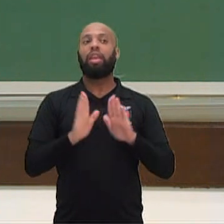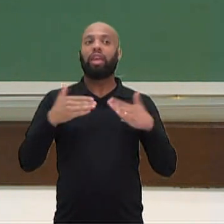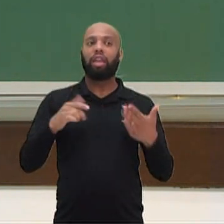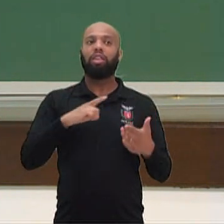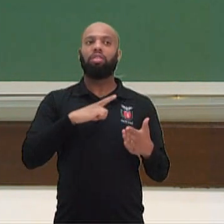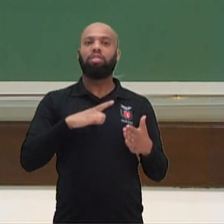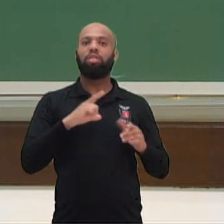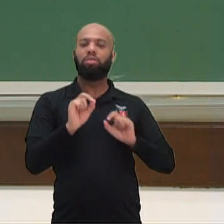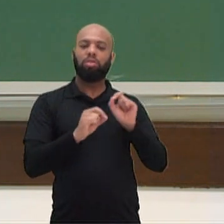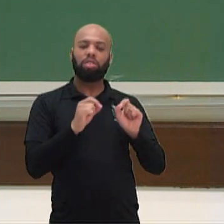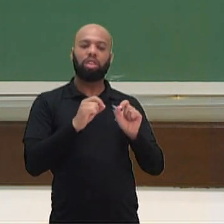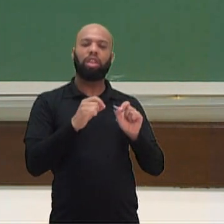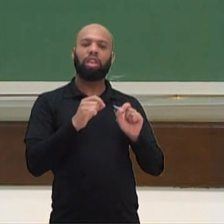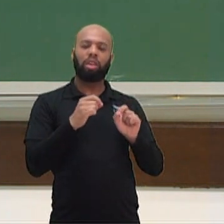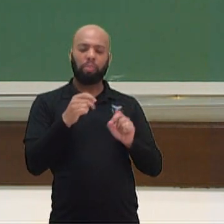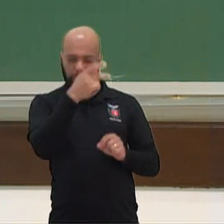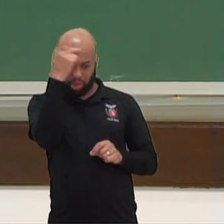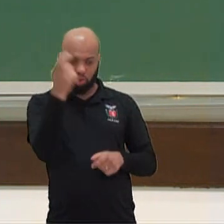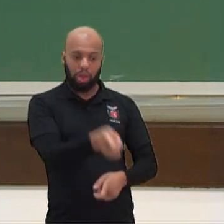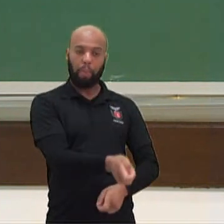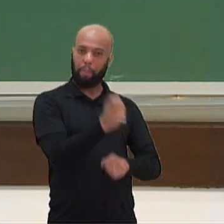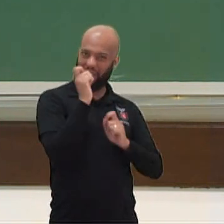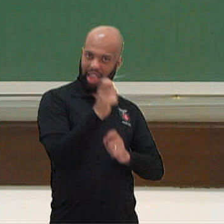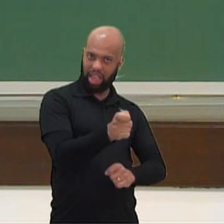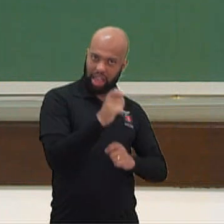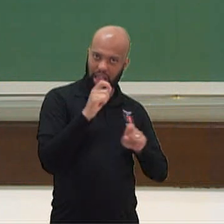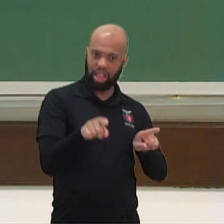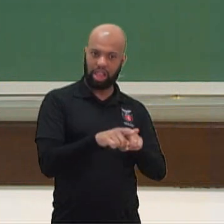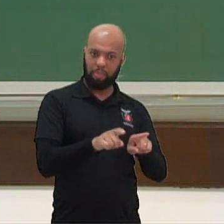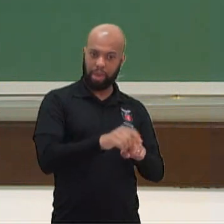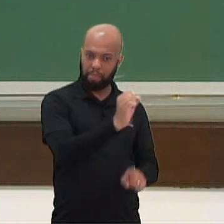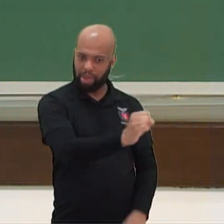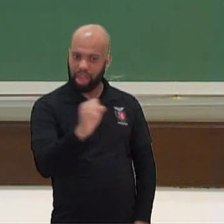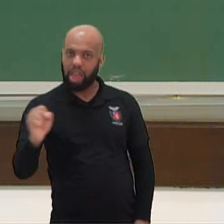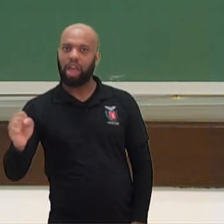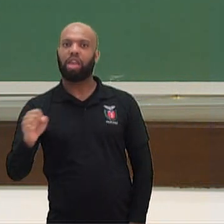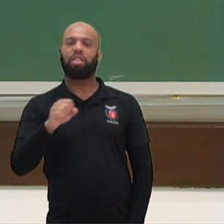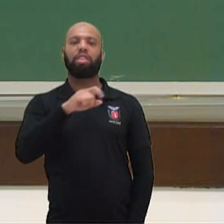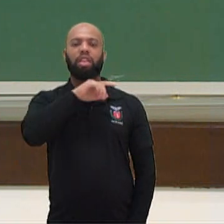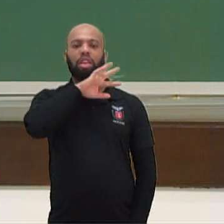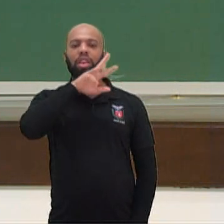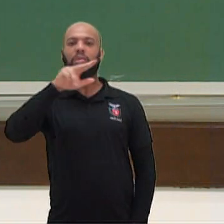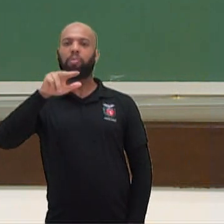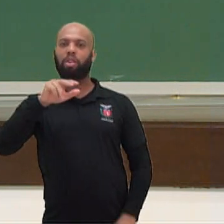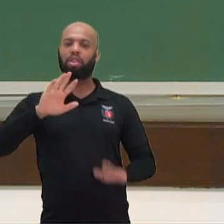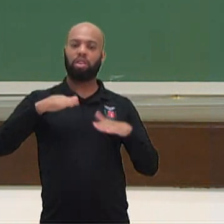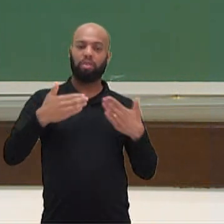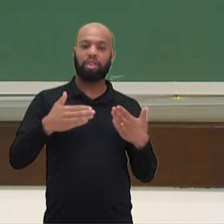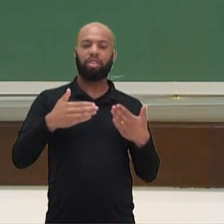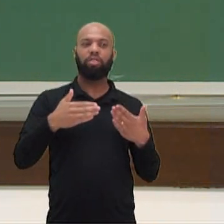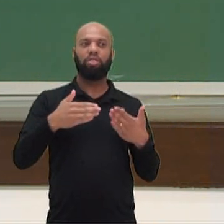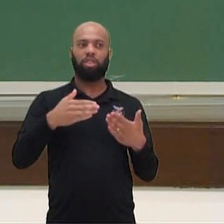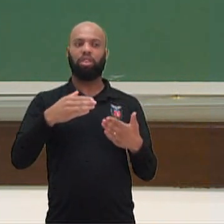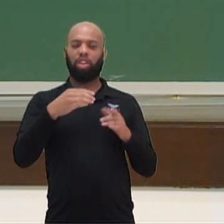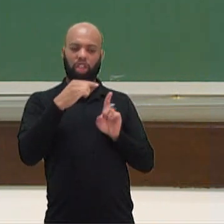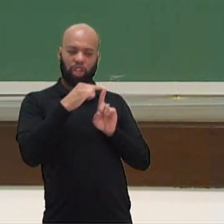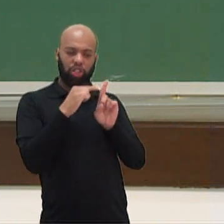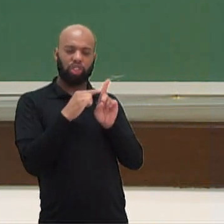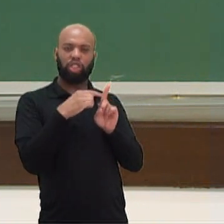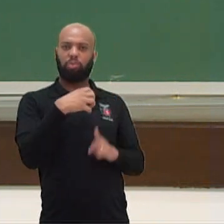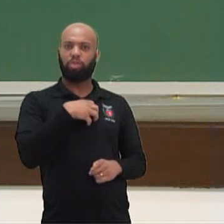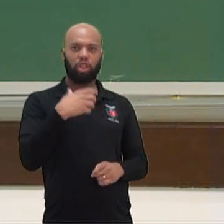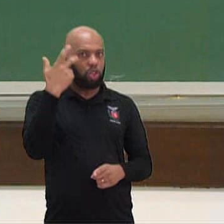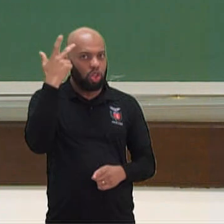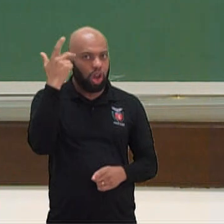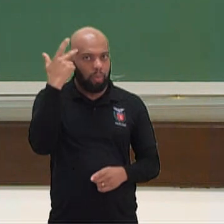de pesca e caça. Só que essa pesca e caça, muitas vezes, ela é predatória, né, ou seja, ela sai ali do normal,